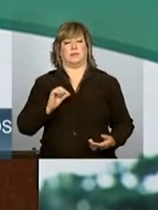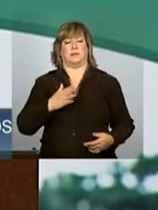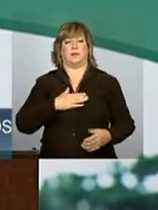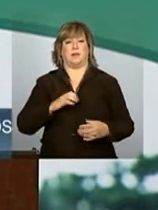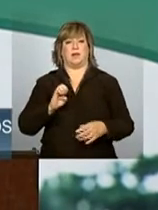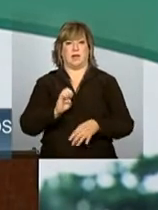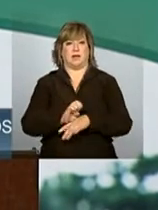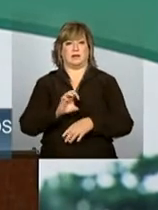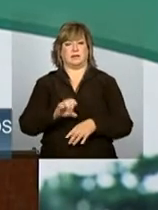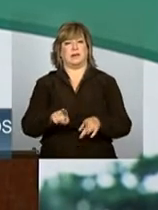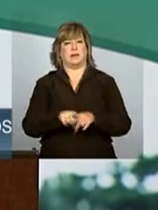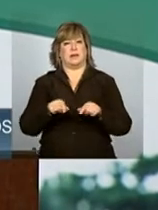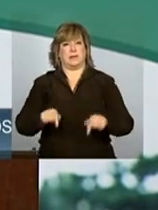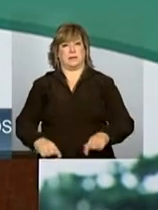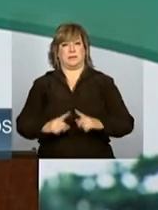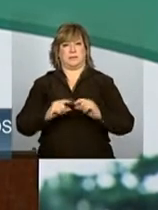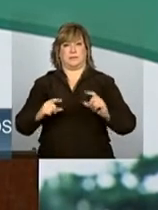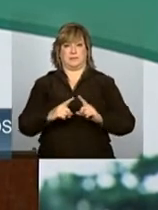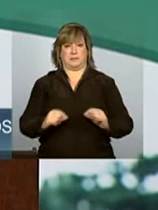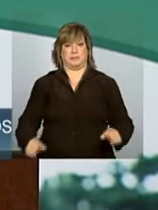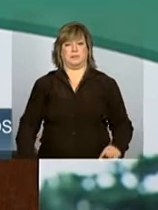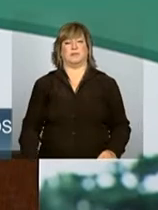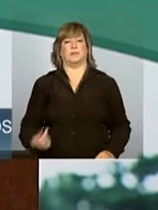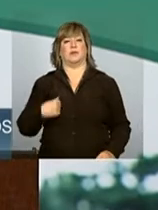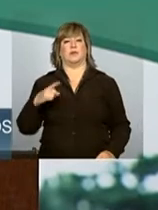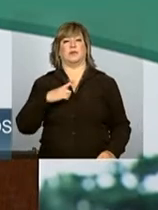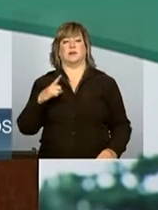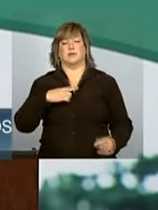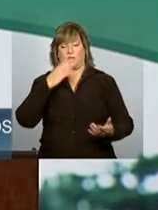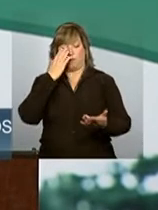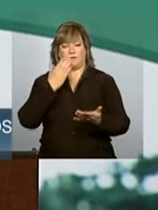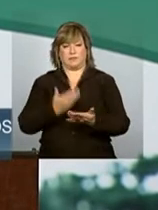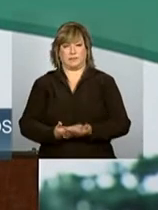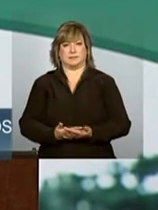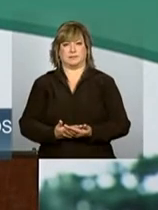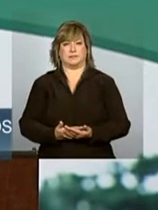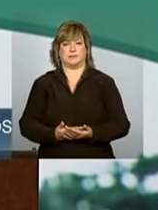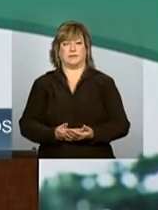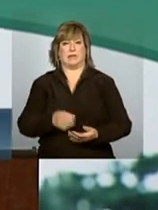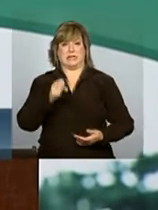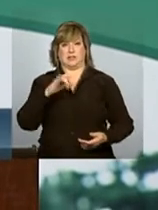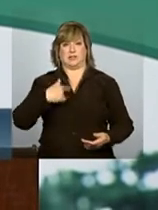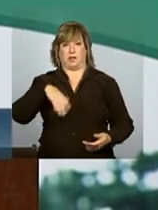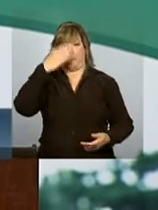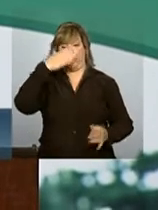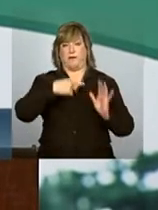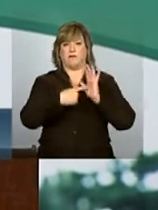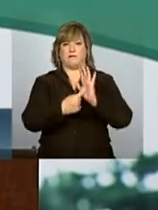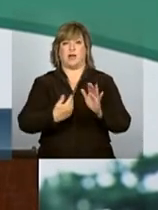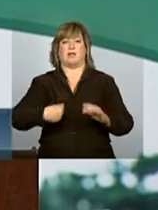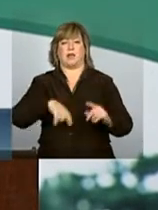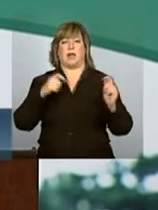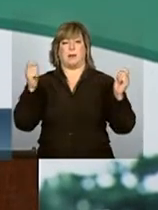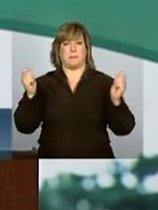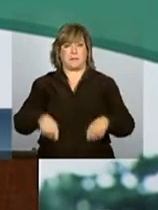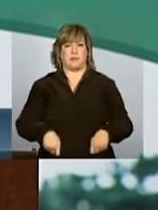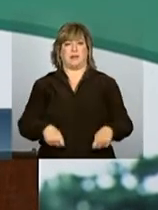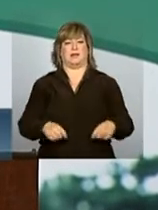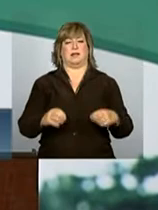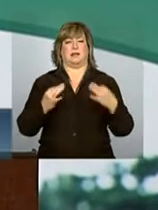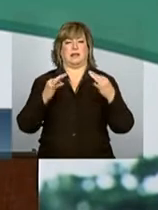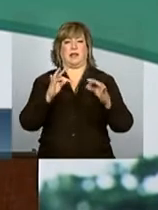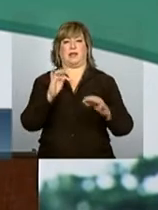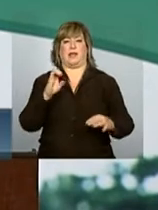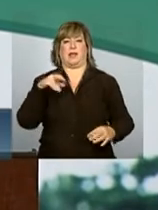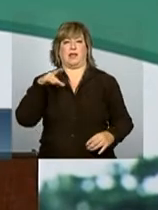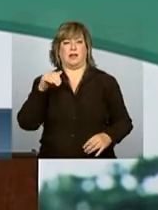também no Planalto. Tenho confiança que, se provarmos nossas capacidades técnicas de gestão,